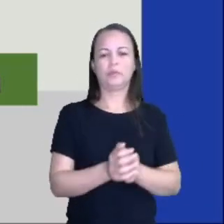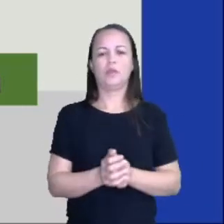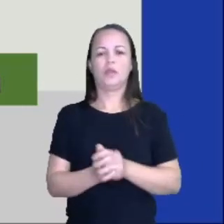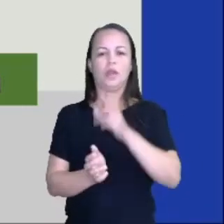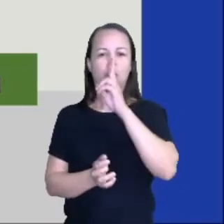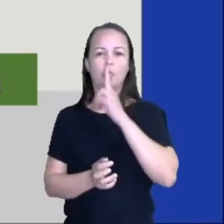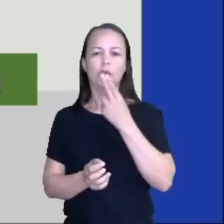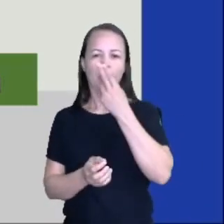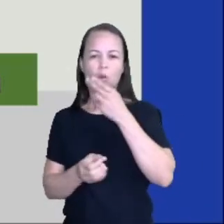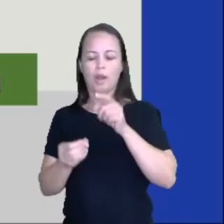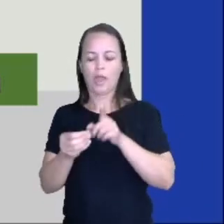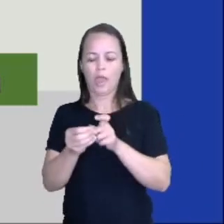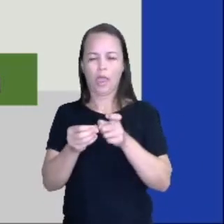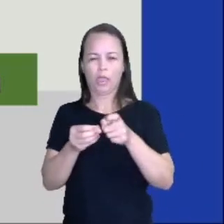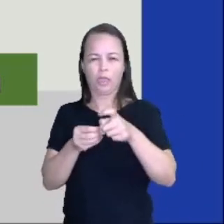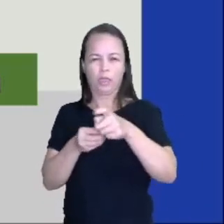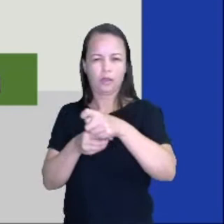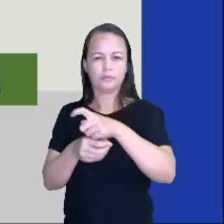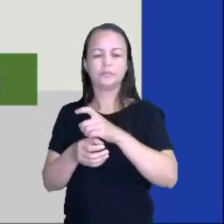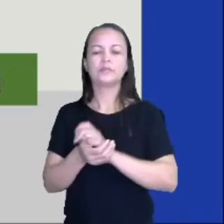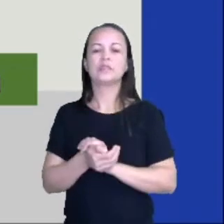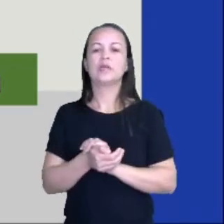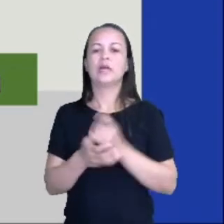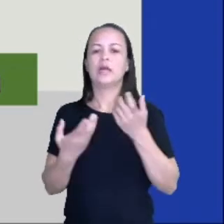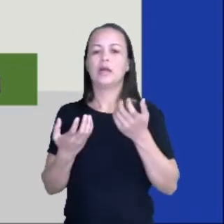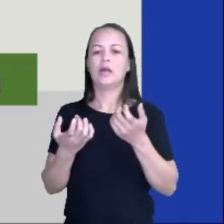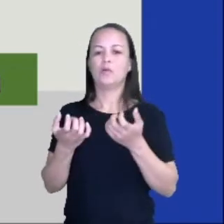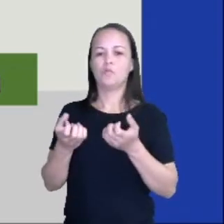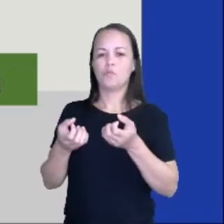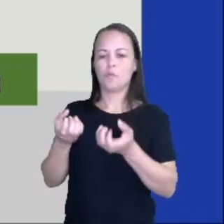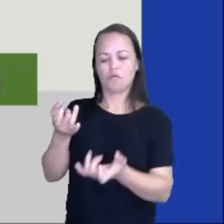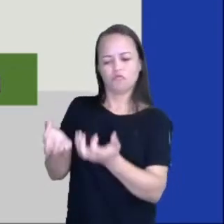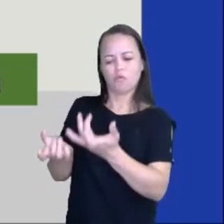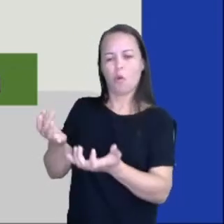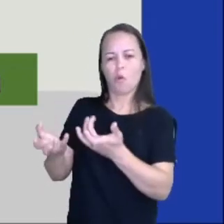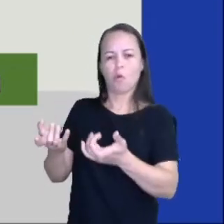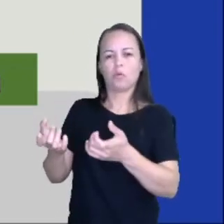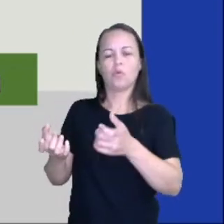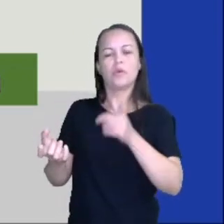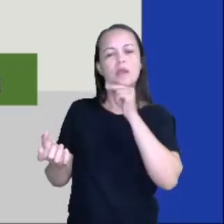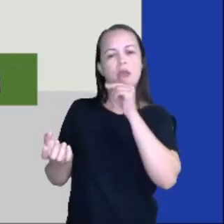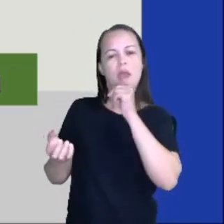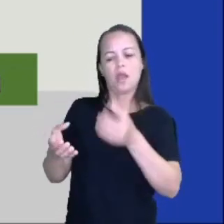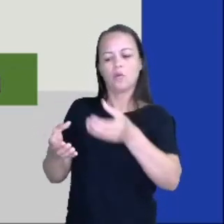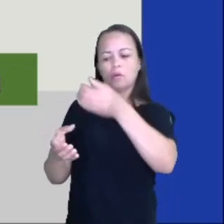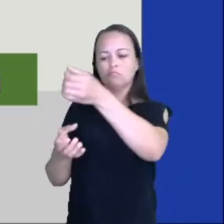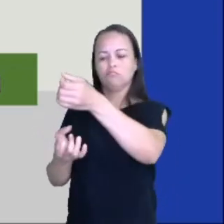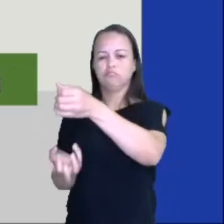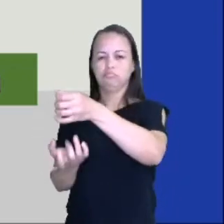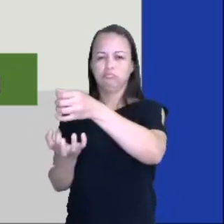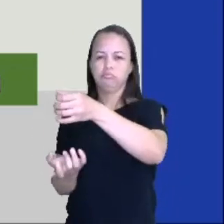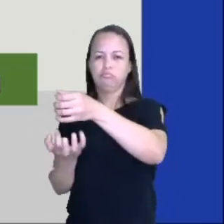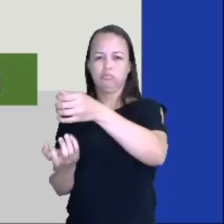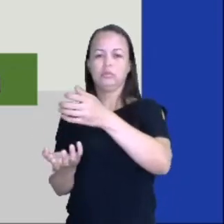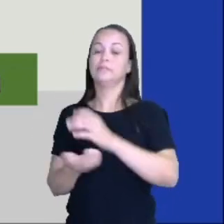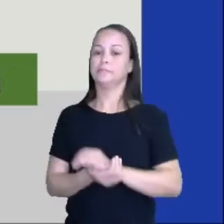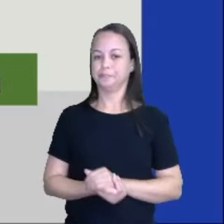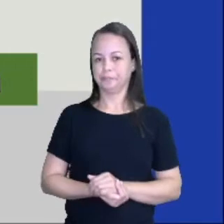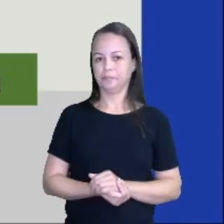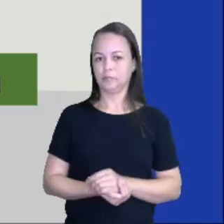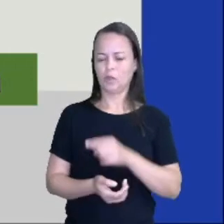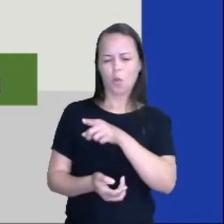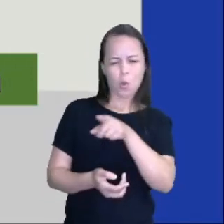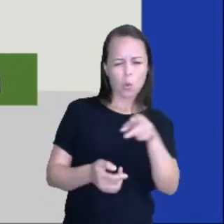goiaba, uma fogueira e uma chaleira no fogo, fervendo. Então, qual desses